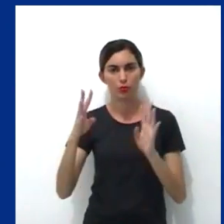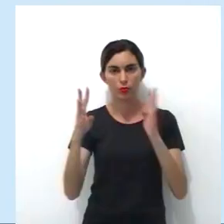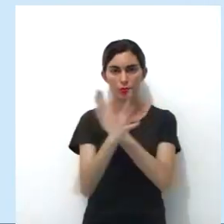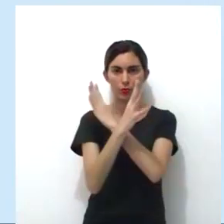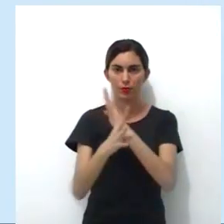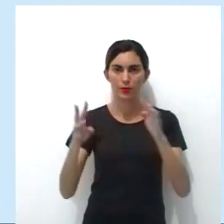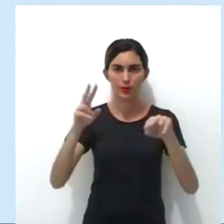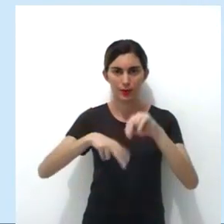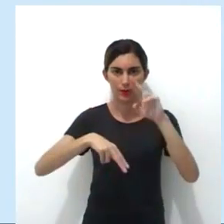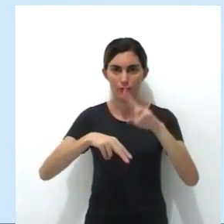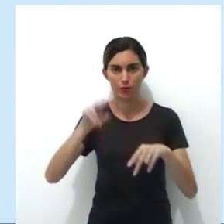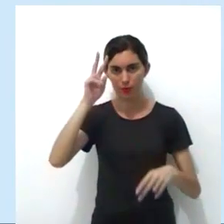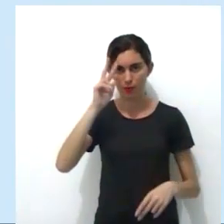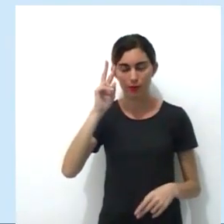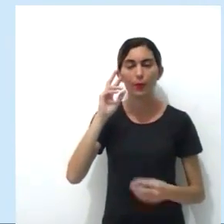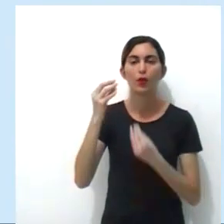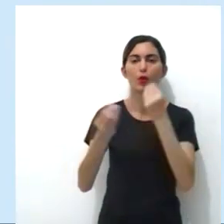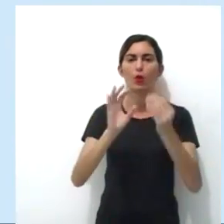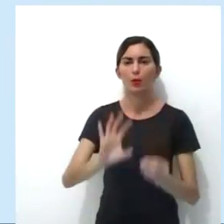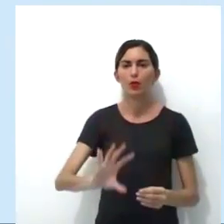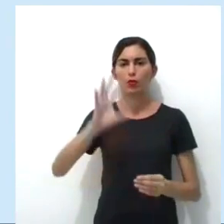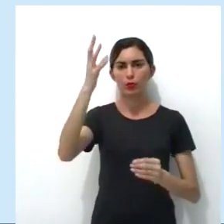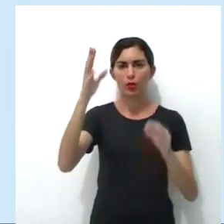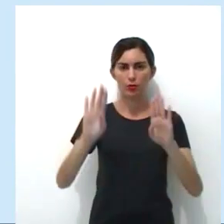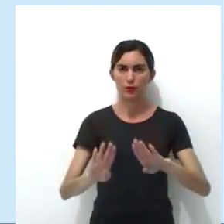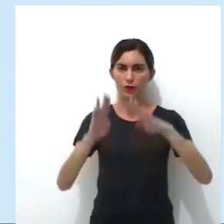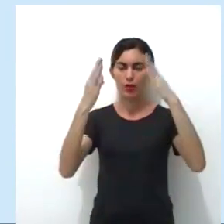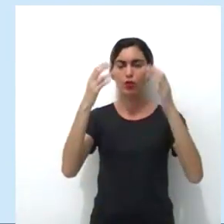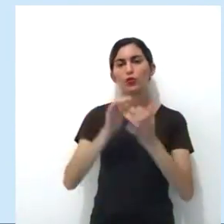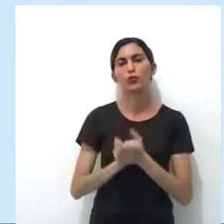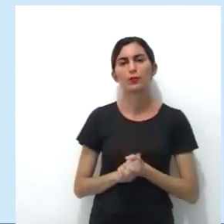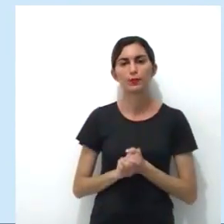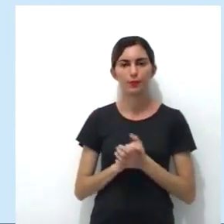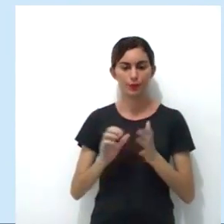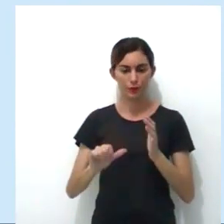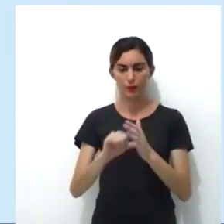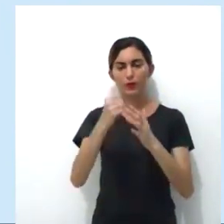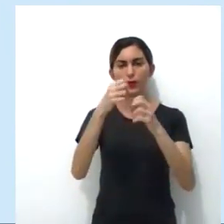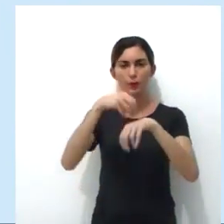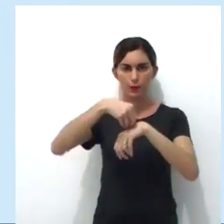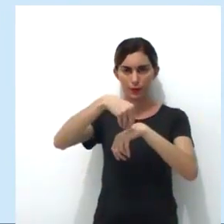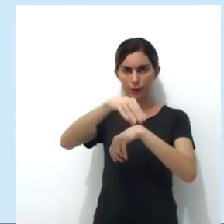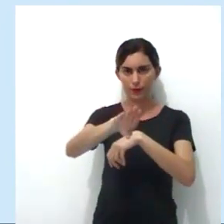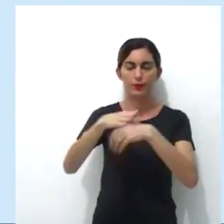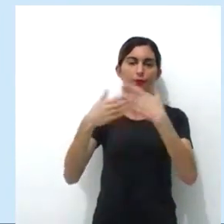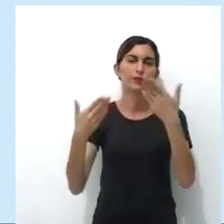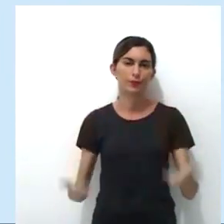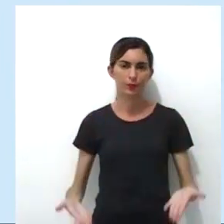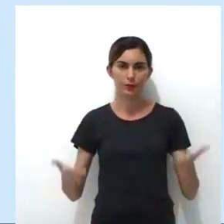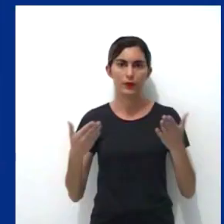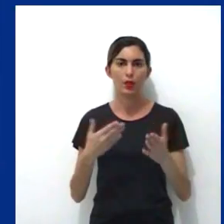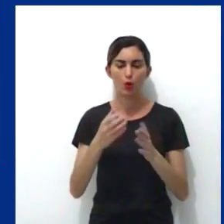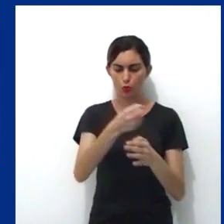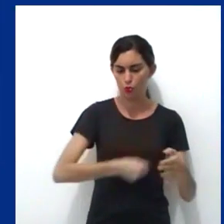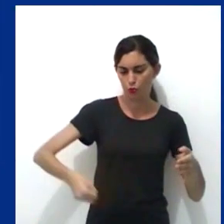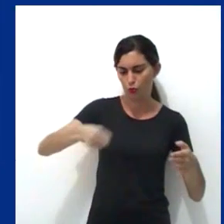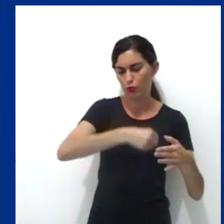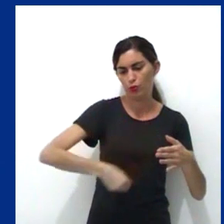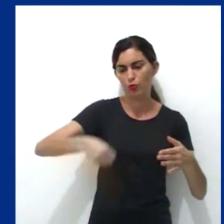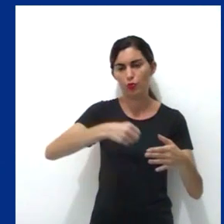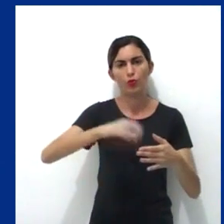condução térmica, a segunda, convecção, e a terceira, irradiação térmica. Vocês já viram isso, mas a